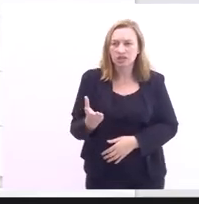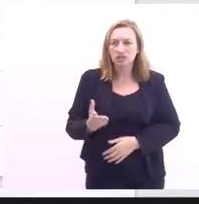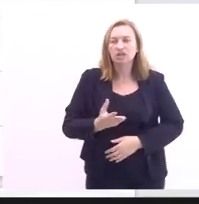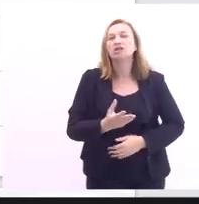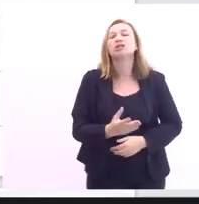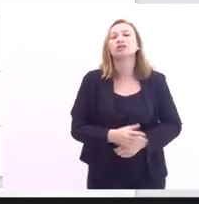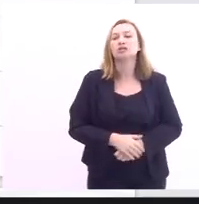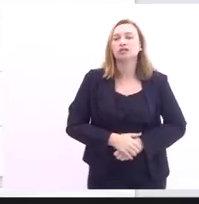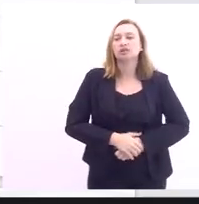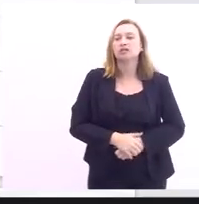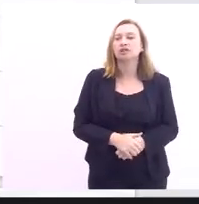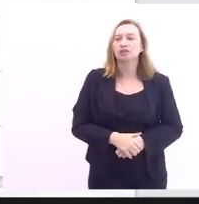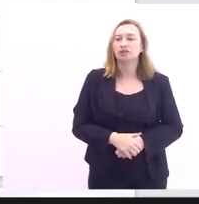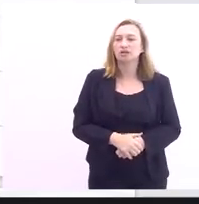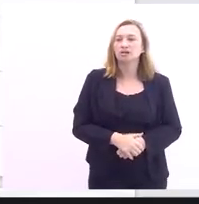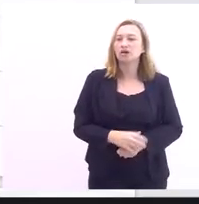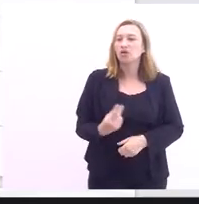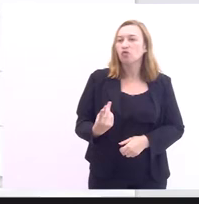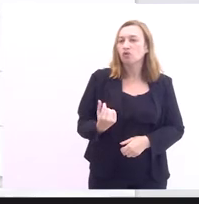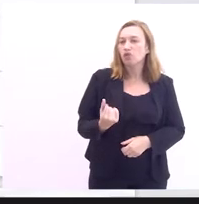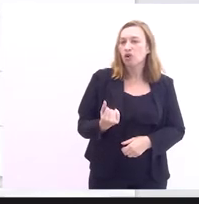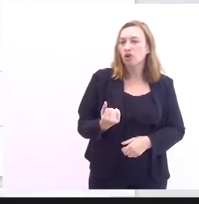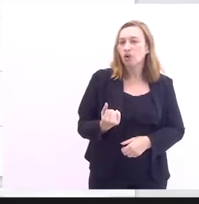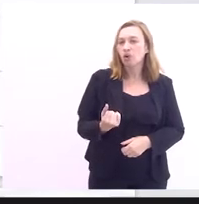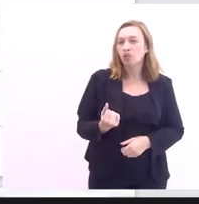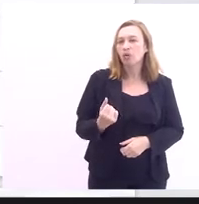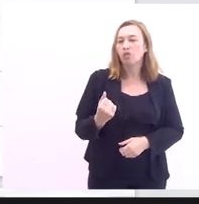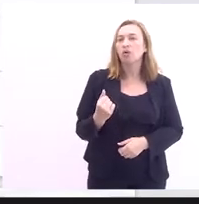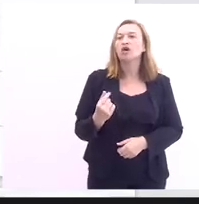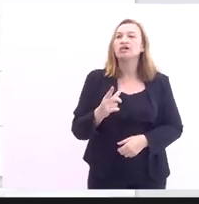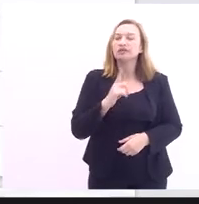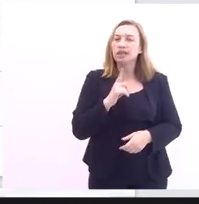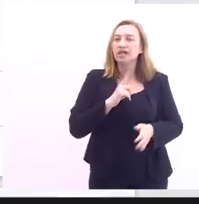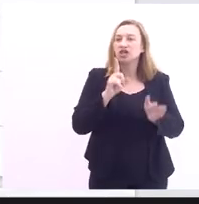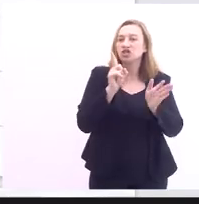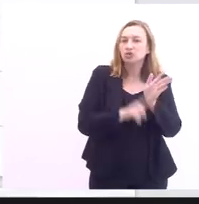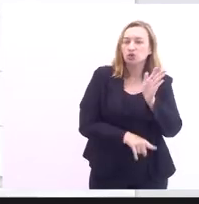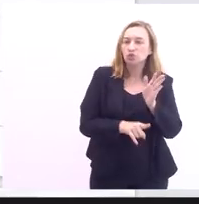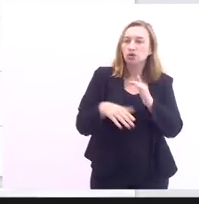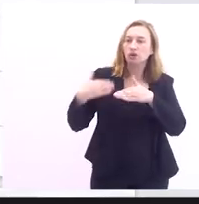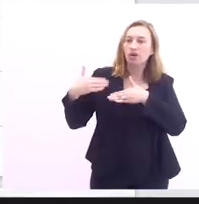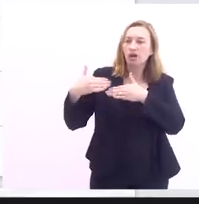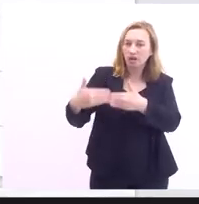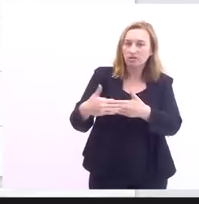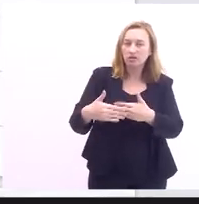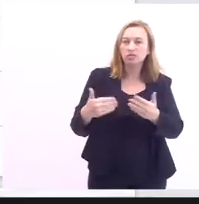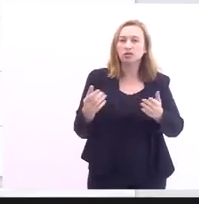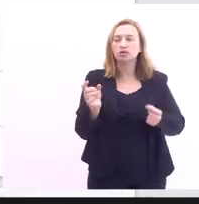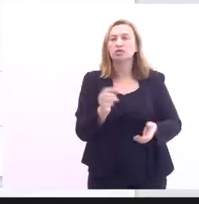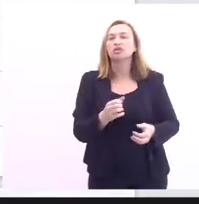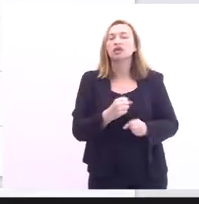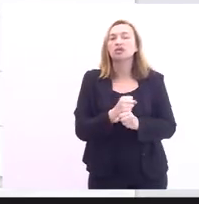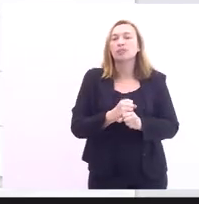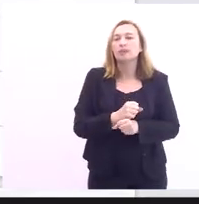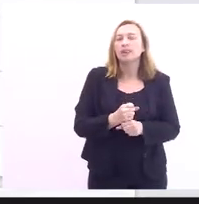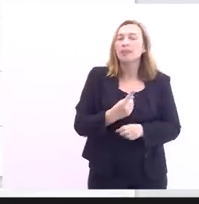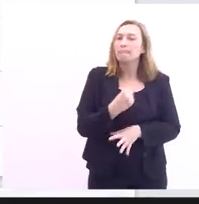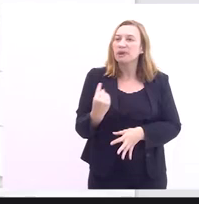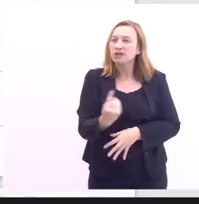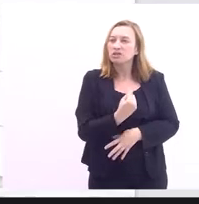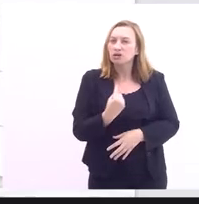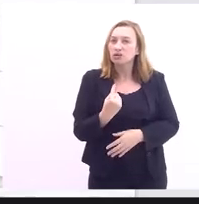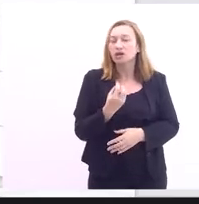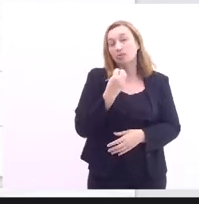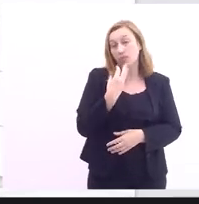de compensações, em valor monetário de compensações, tem reduzido aí ao longo dos anos. Isso, para a gente, é um